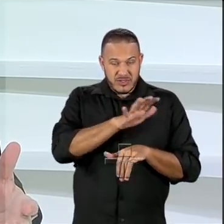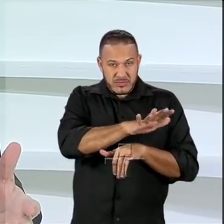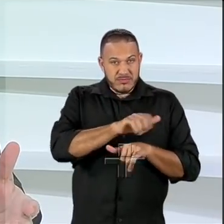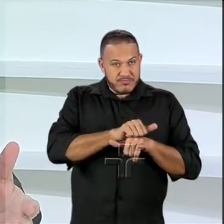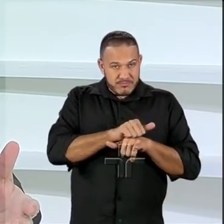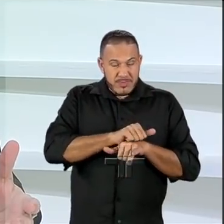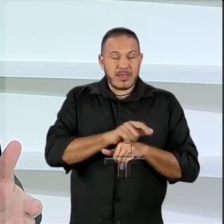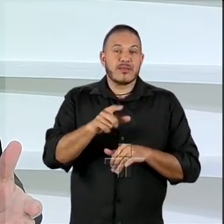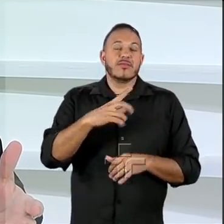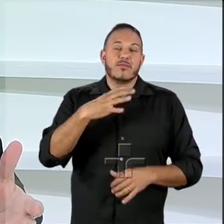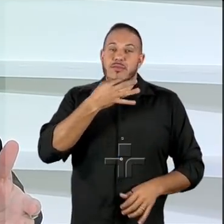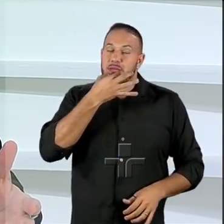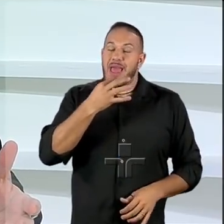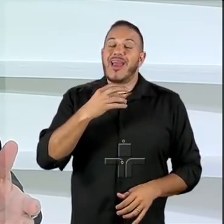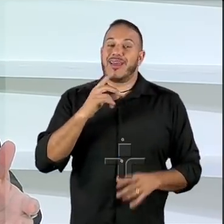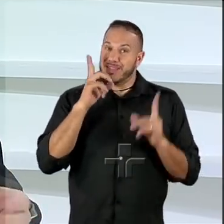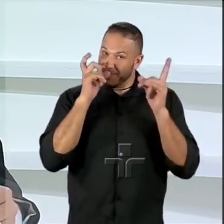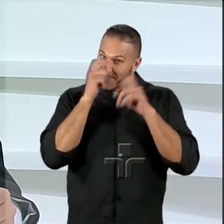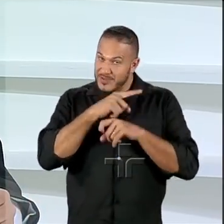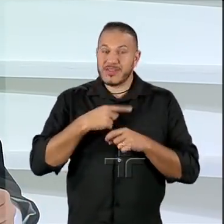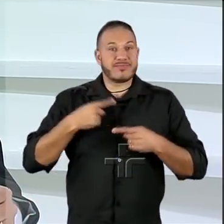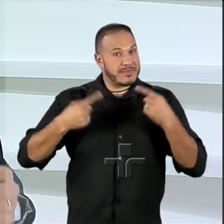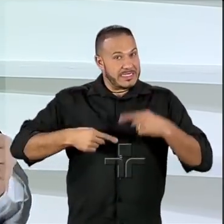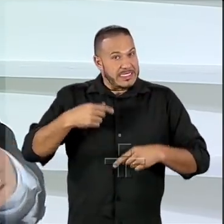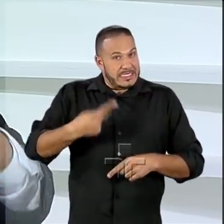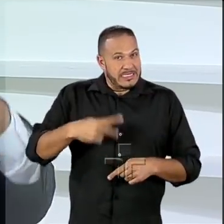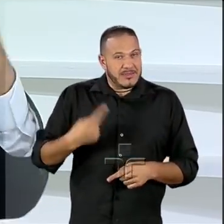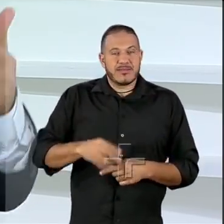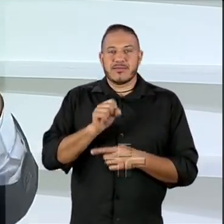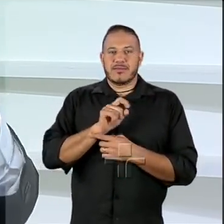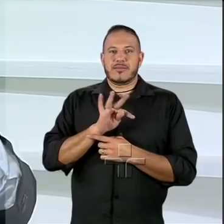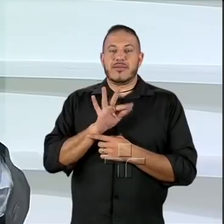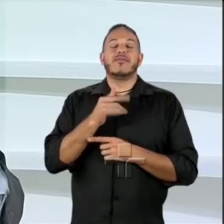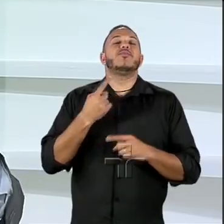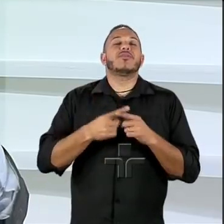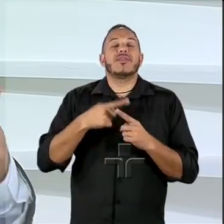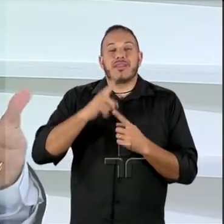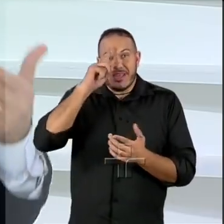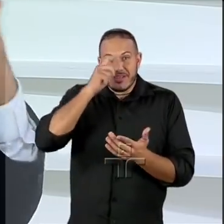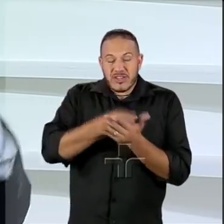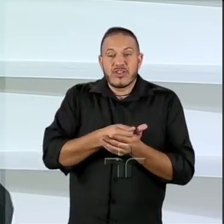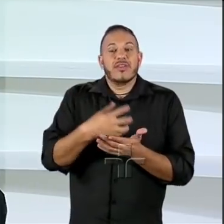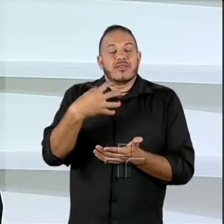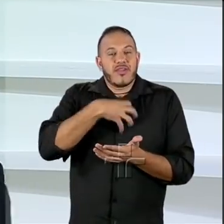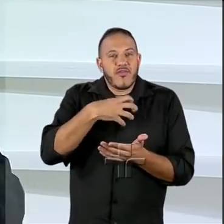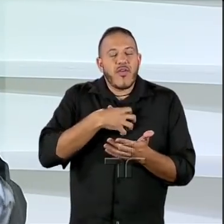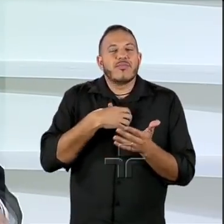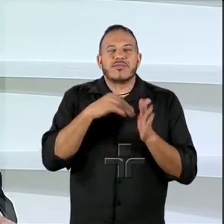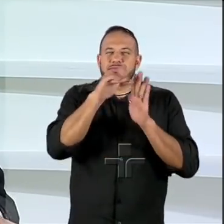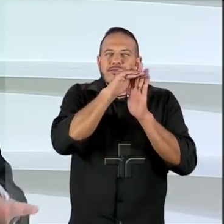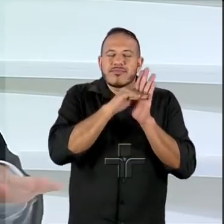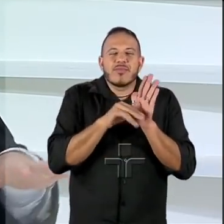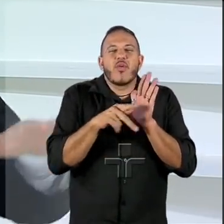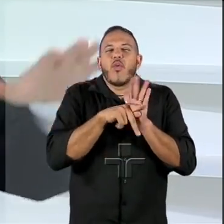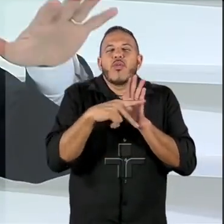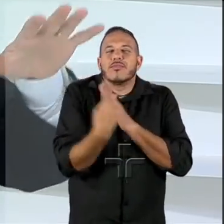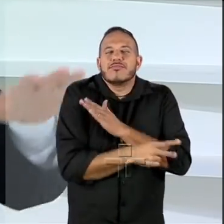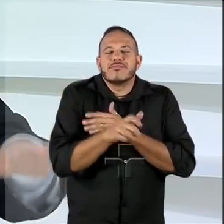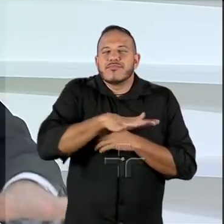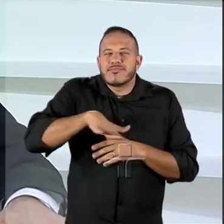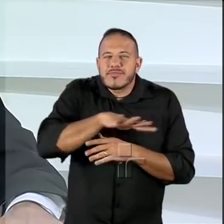particularmente desafiador para o tribunal, porque decidir na forma de recurso sobre casos da operação